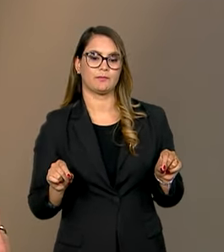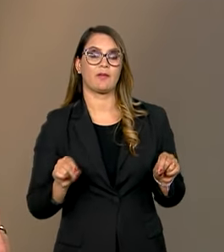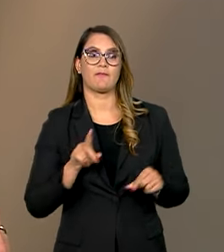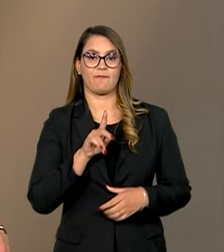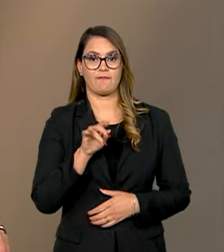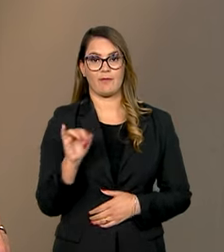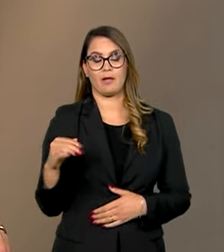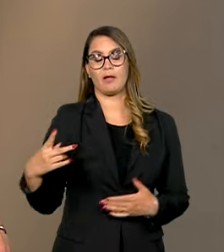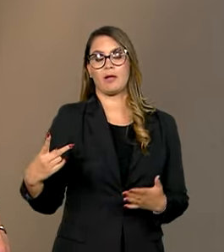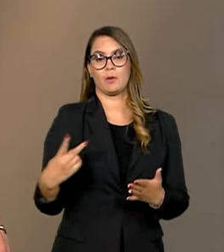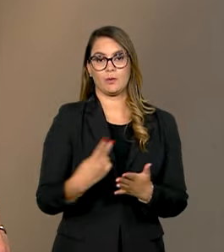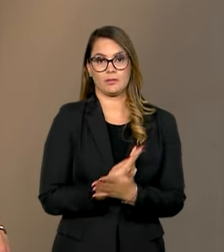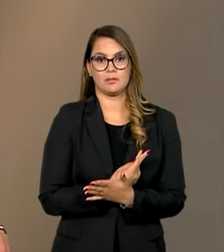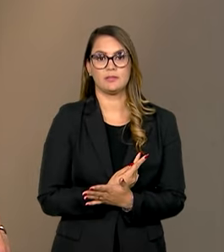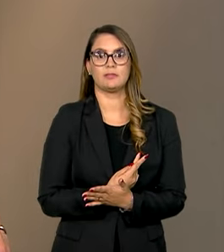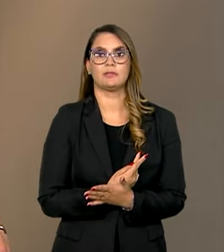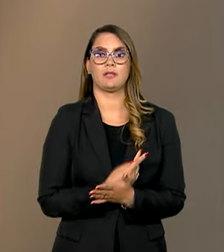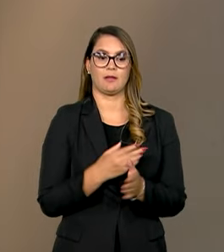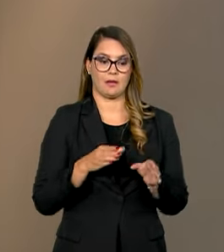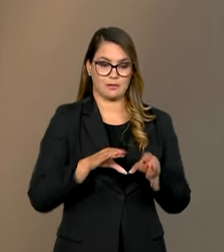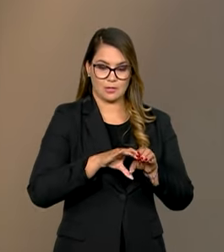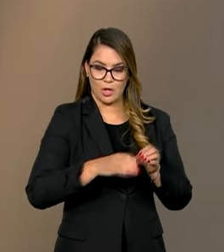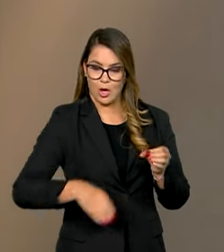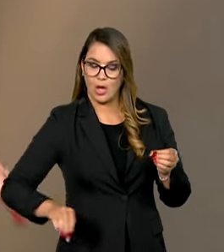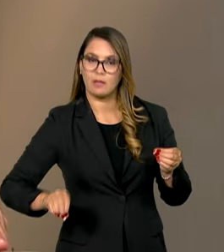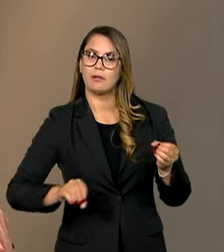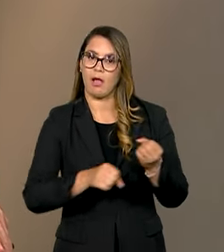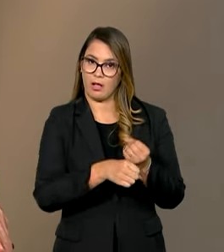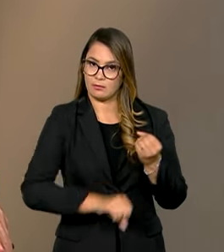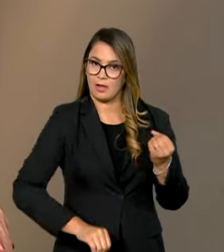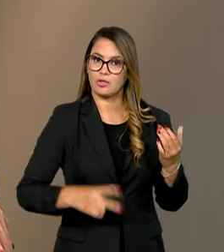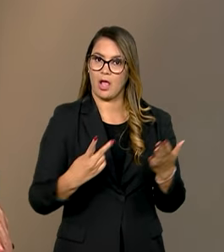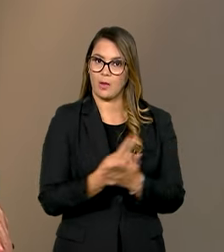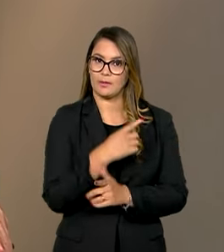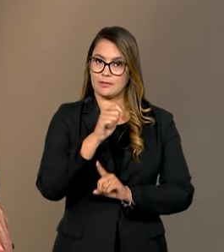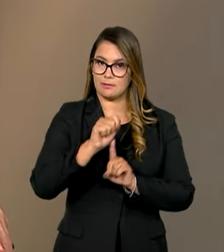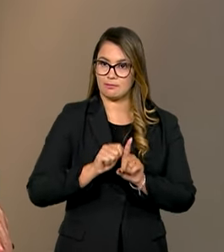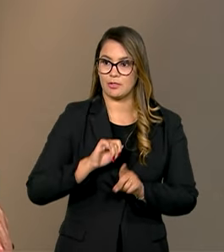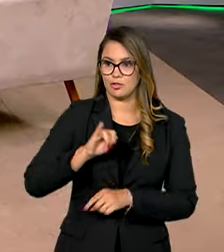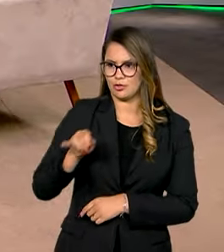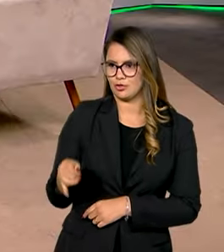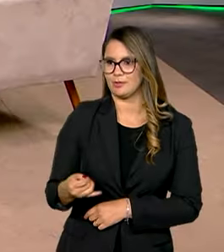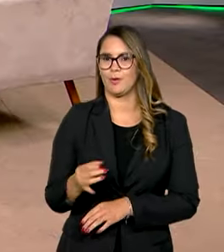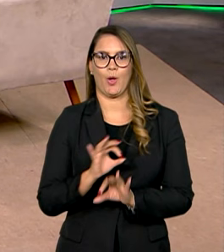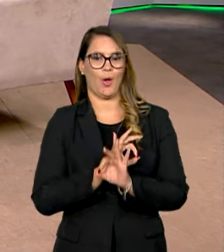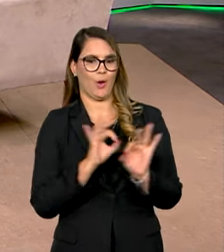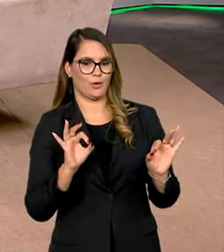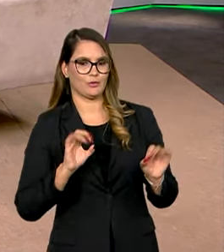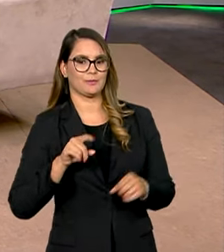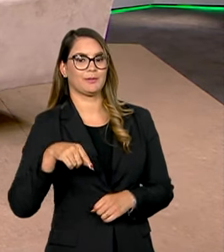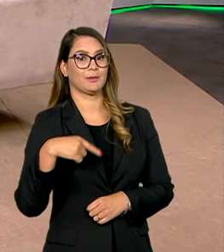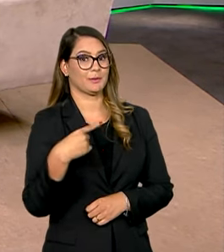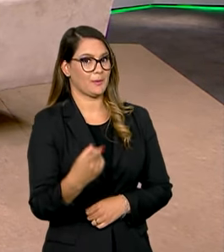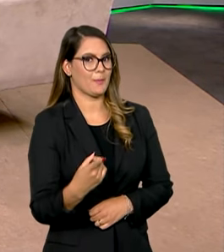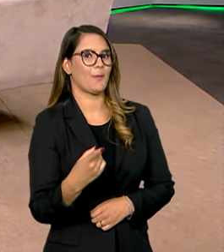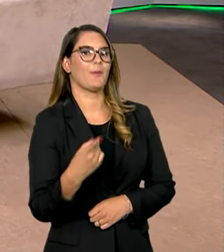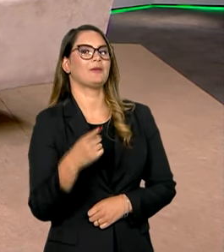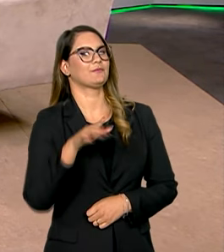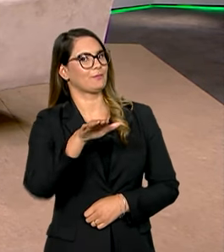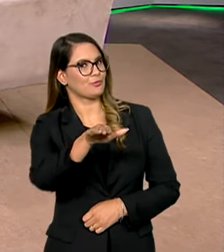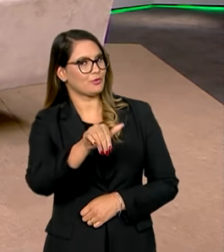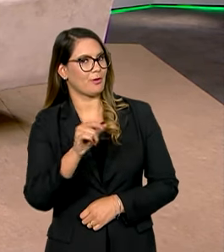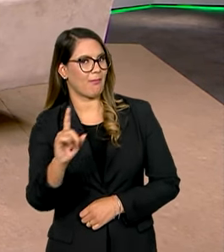será a seleção das encostas e das drenagens que já deve acontecer agora no mês de janeiro. Ótimo. E numa outra oportunidade, então, a gente chama o senhor